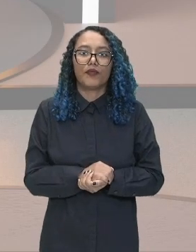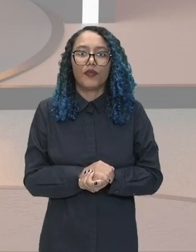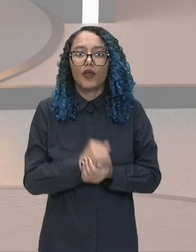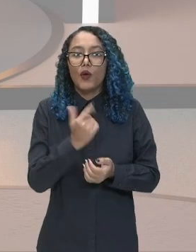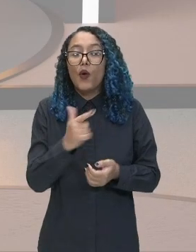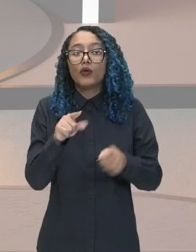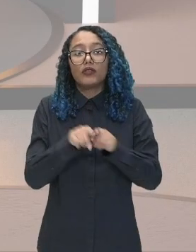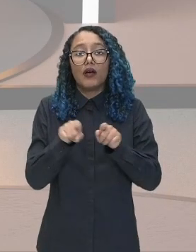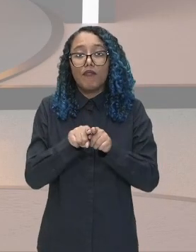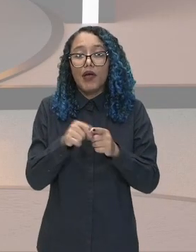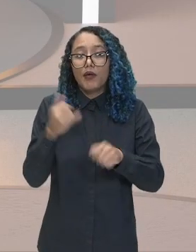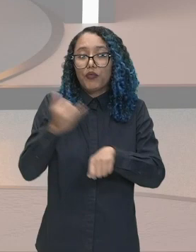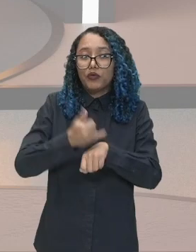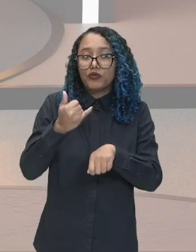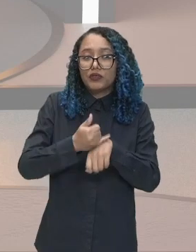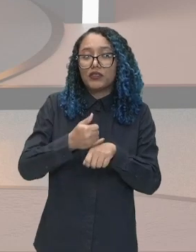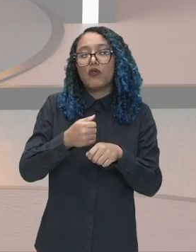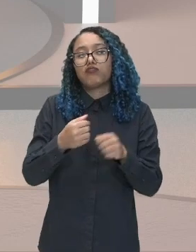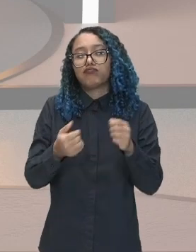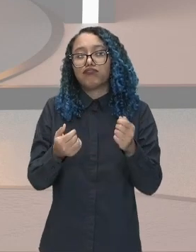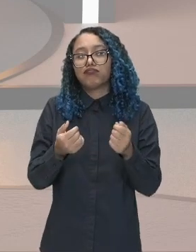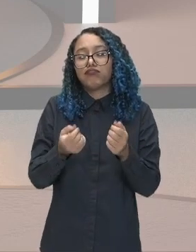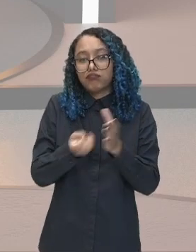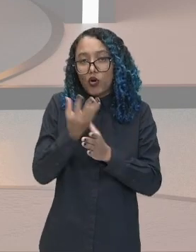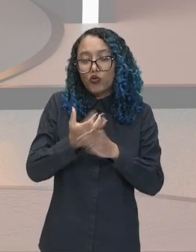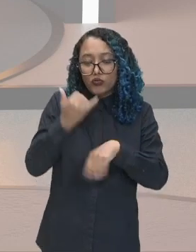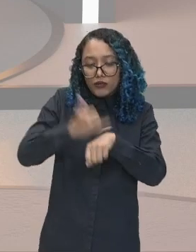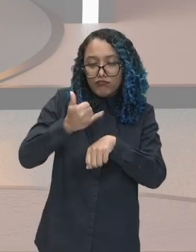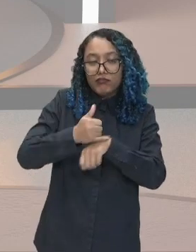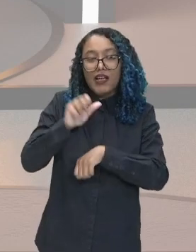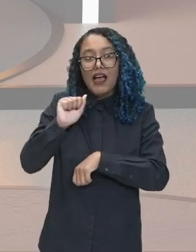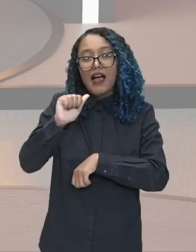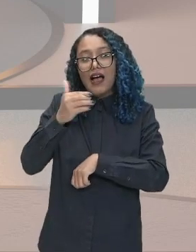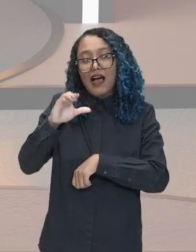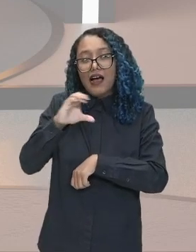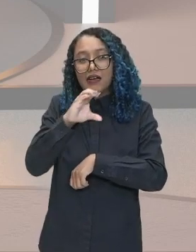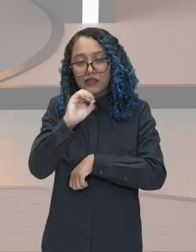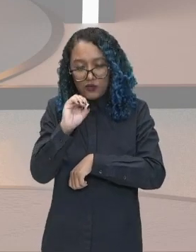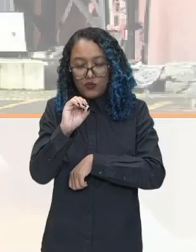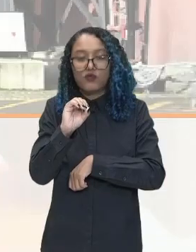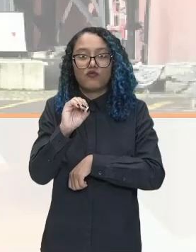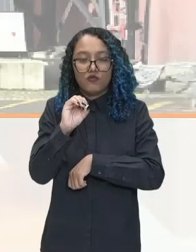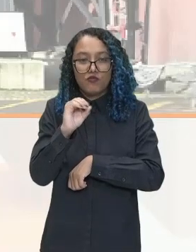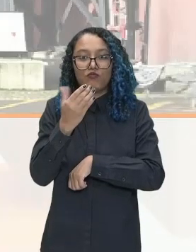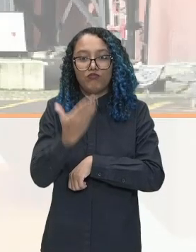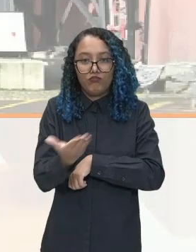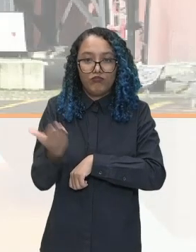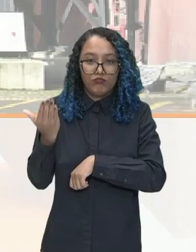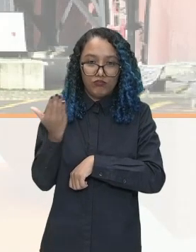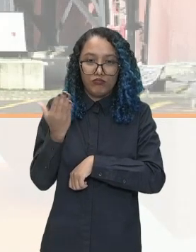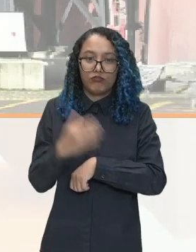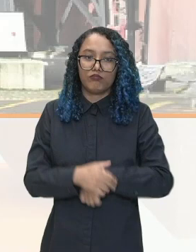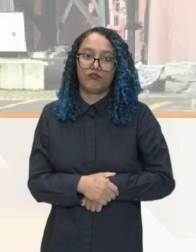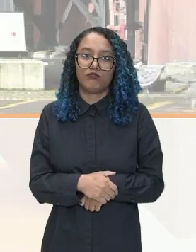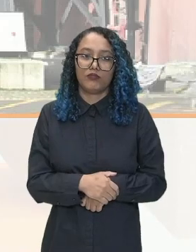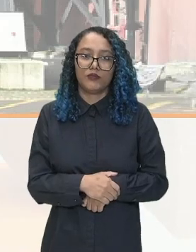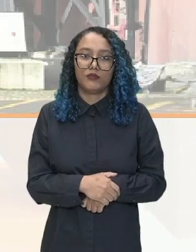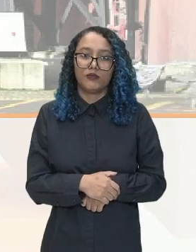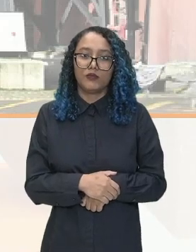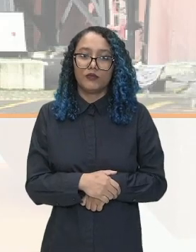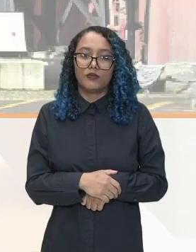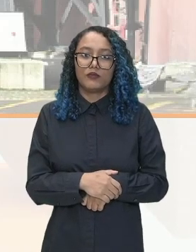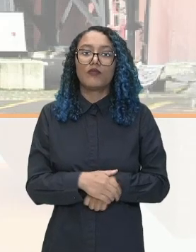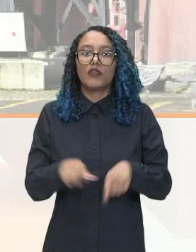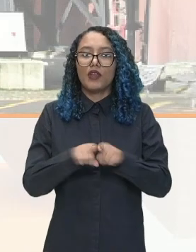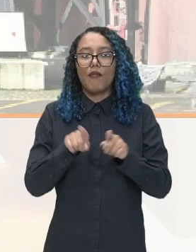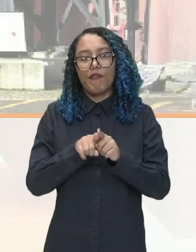produção de aço, né? Com essa invenção aí nós vamos tornar a produção de aço muito mais barata